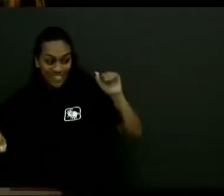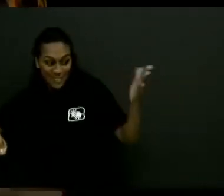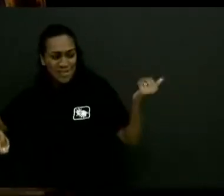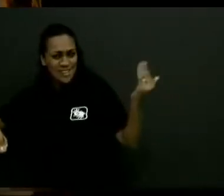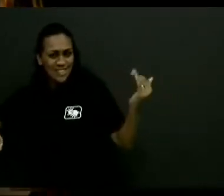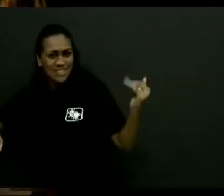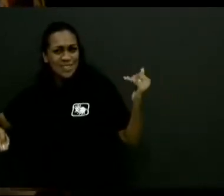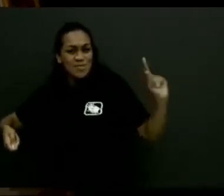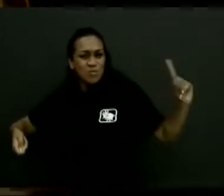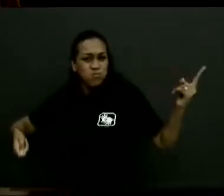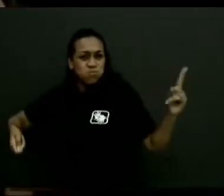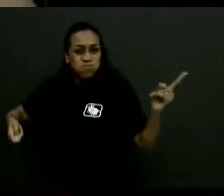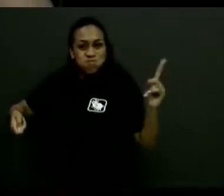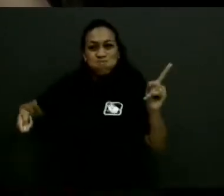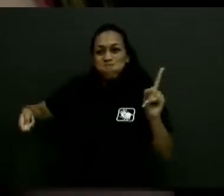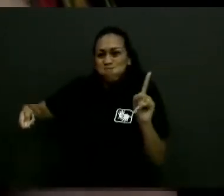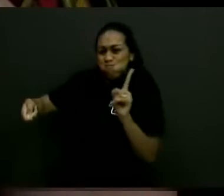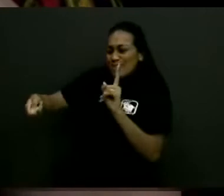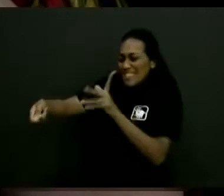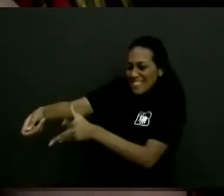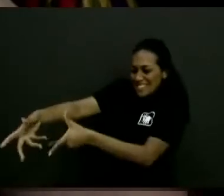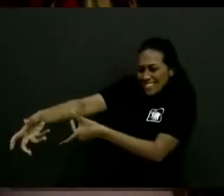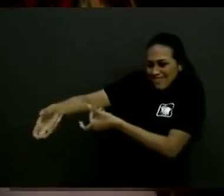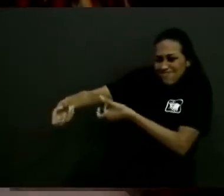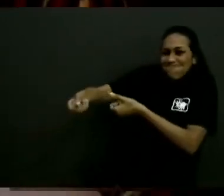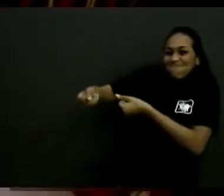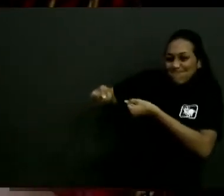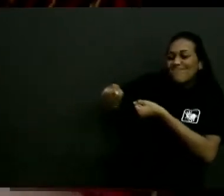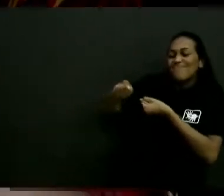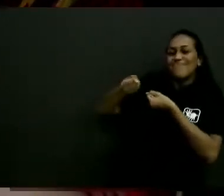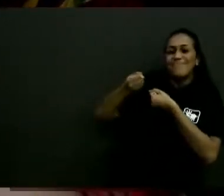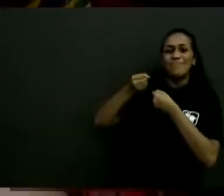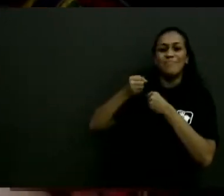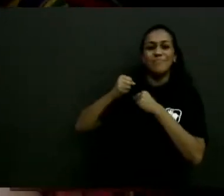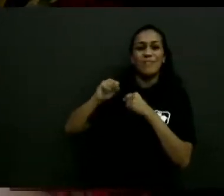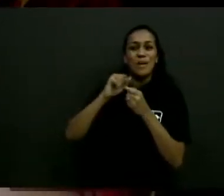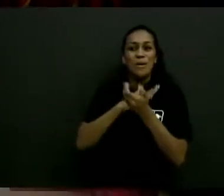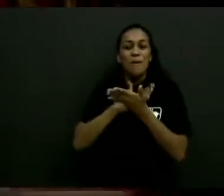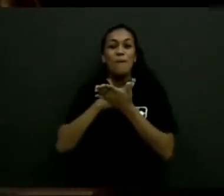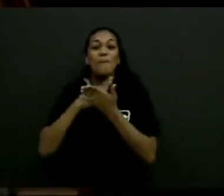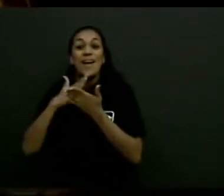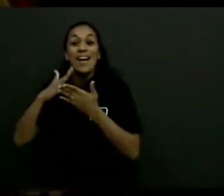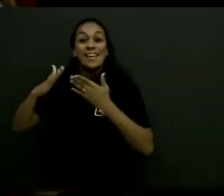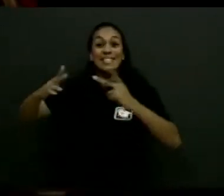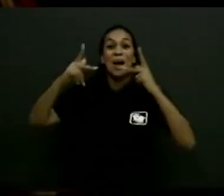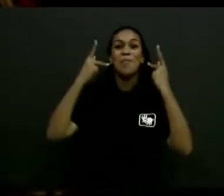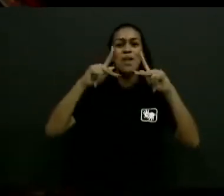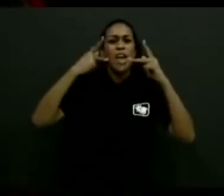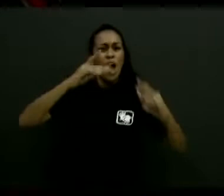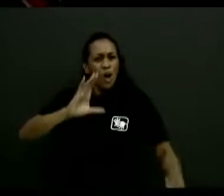e precisarás de ajuda pra puxar.